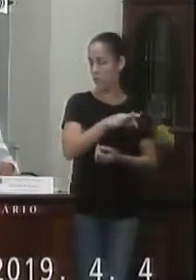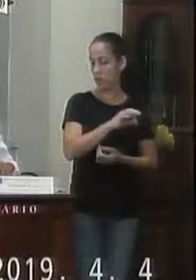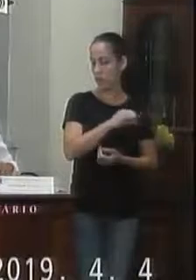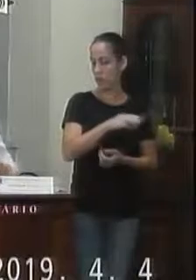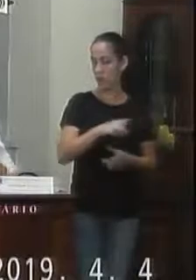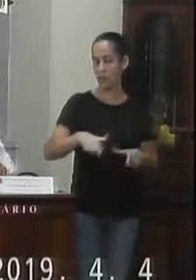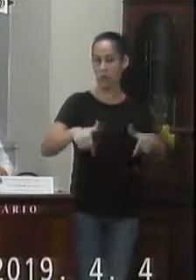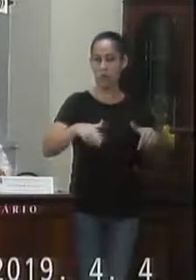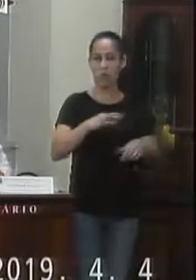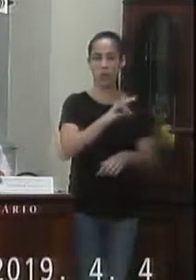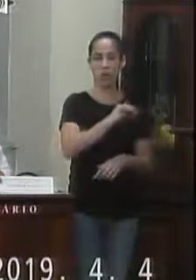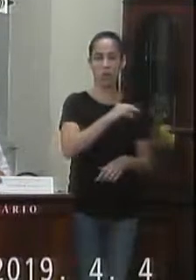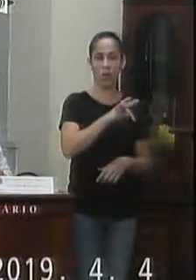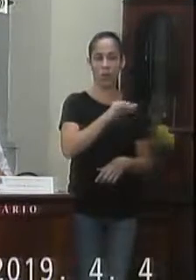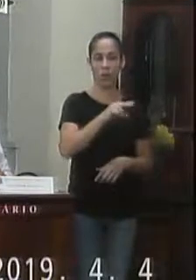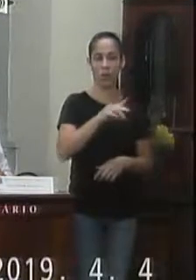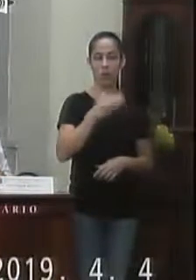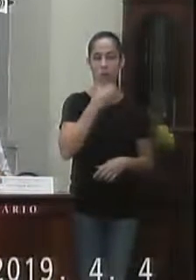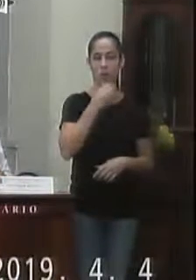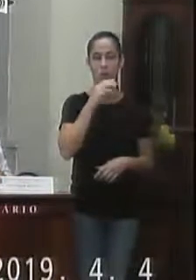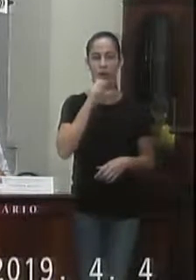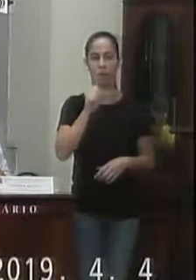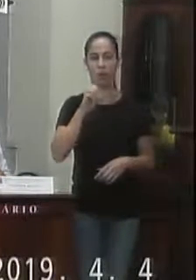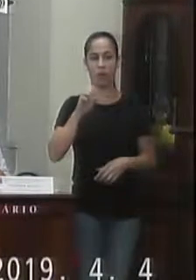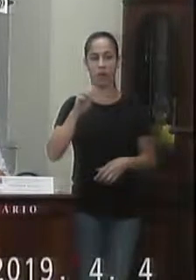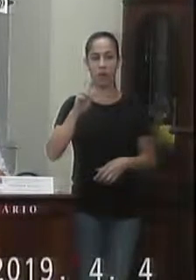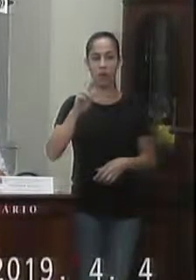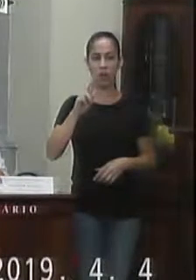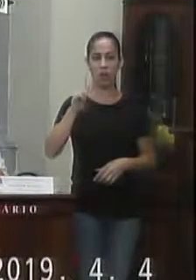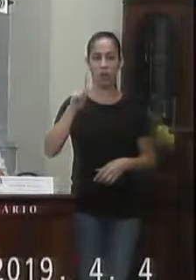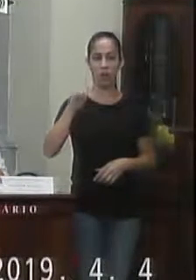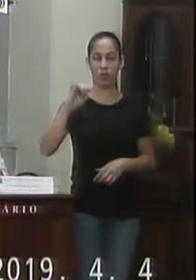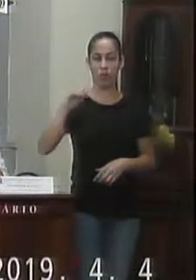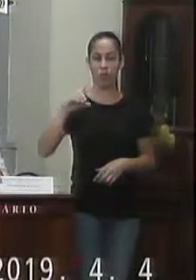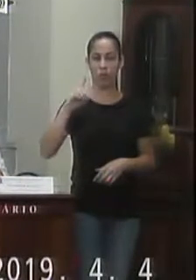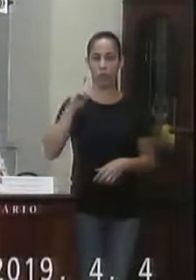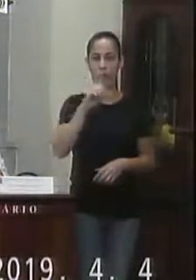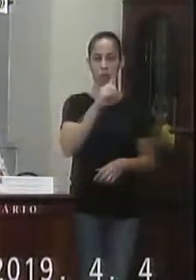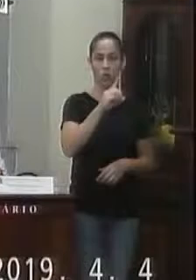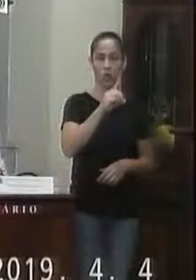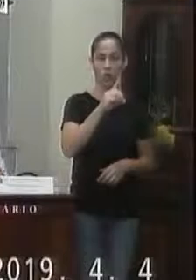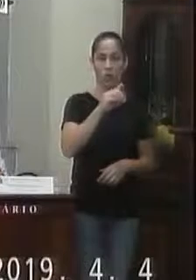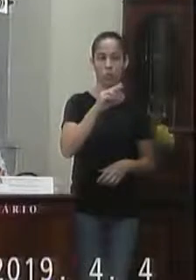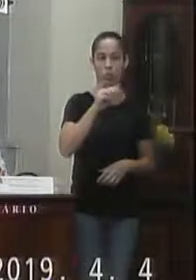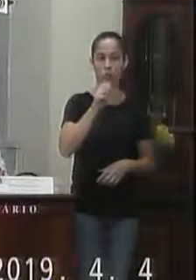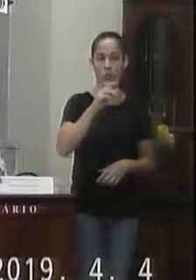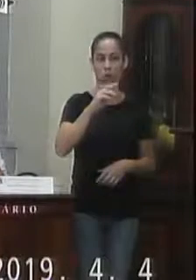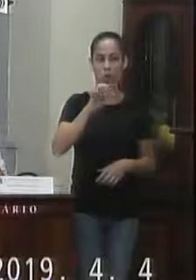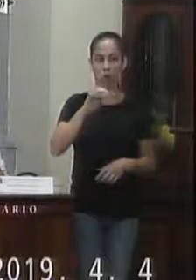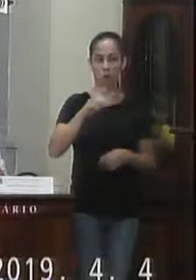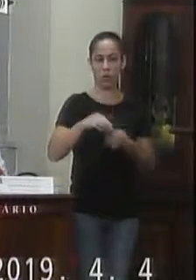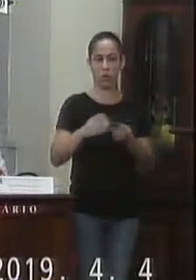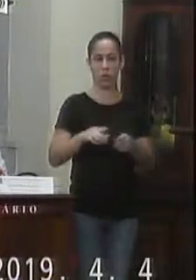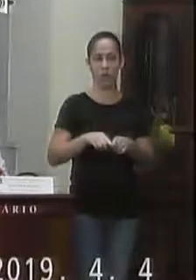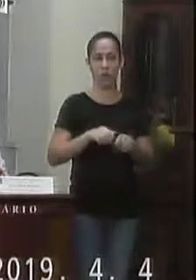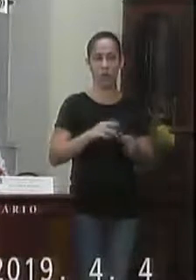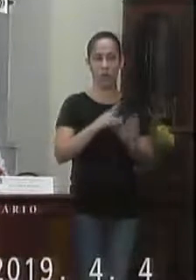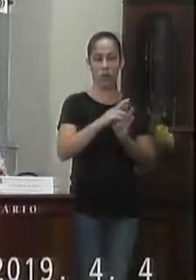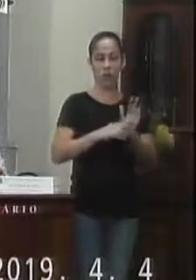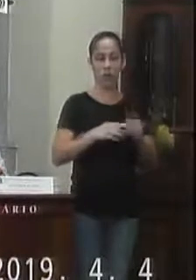concede o título honorífico de benemérito ao senhor Sérgio Duarte, conforme artigo 231, resolução 1139, 2017.